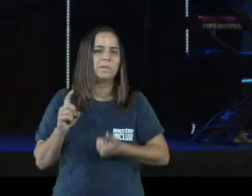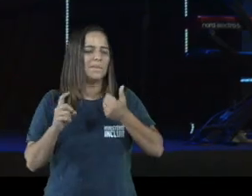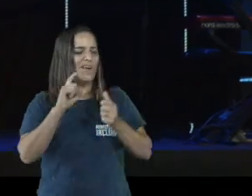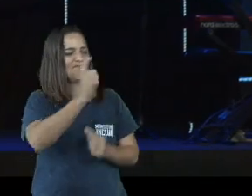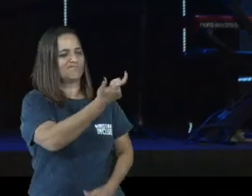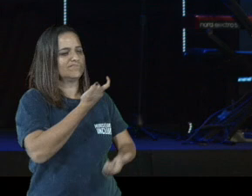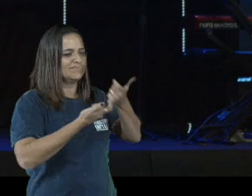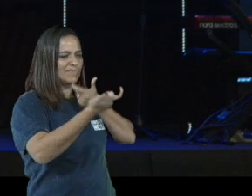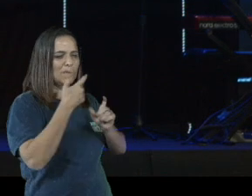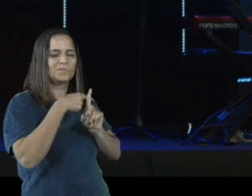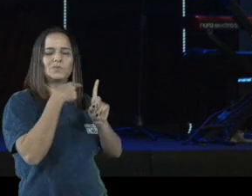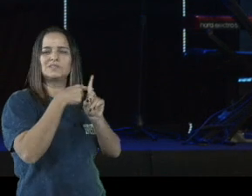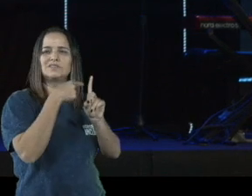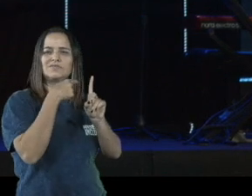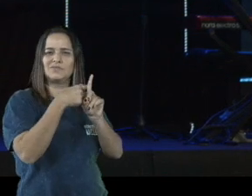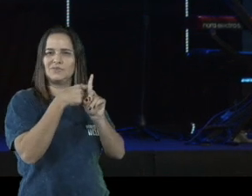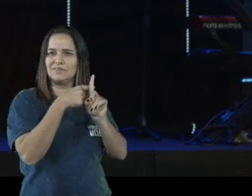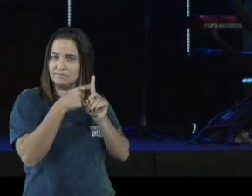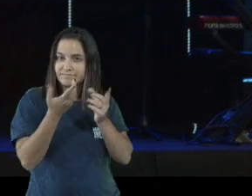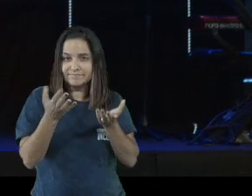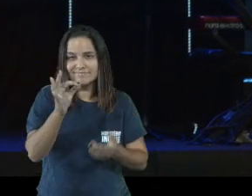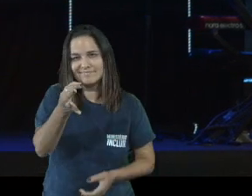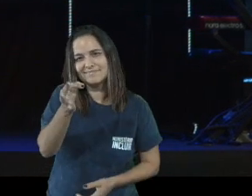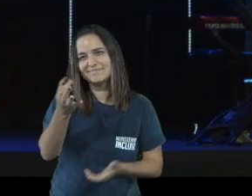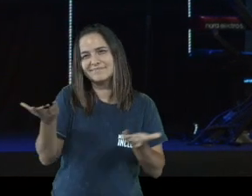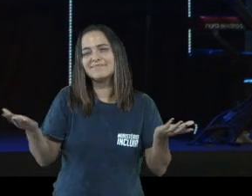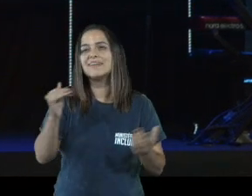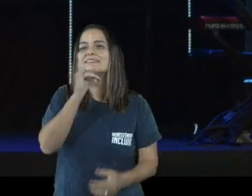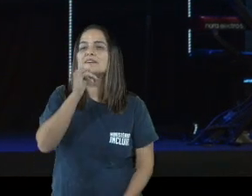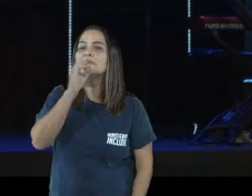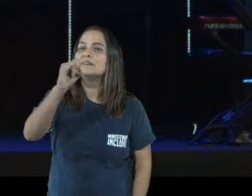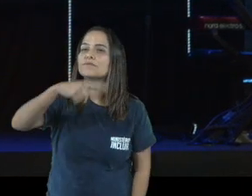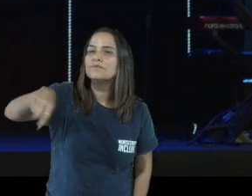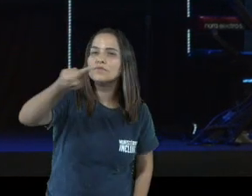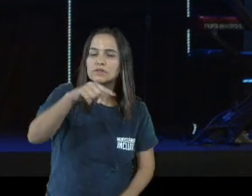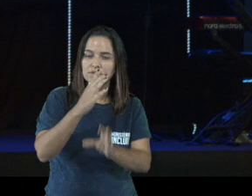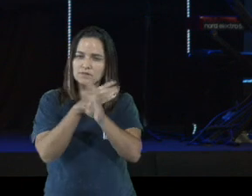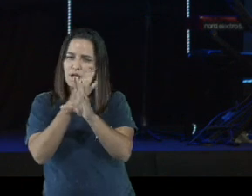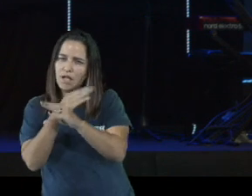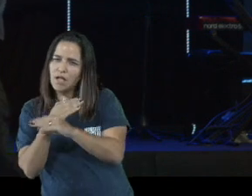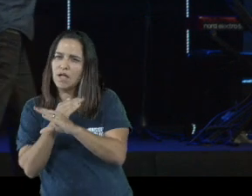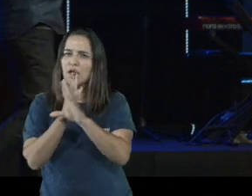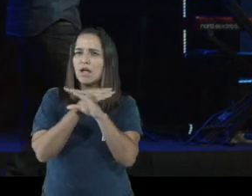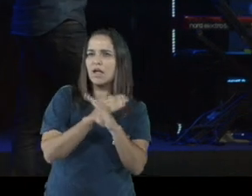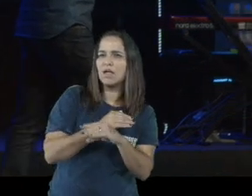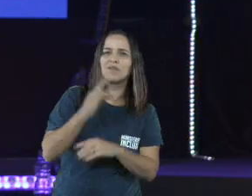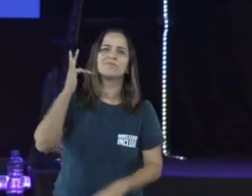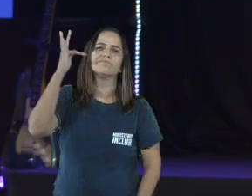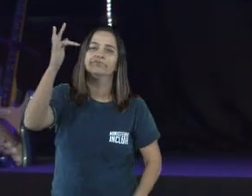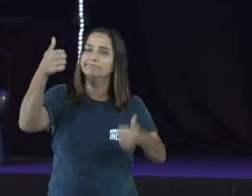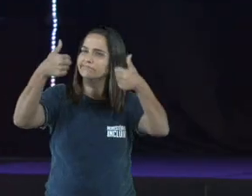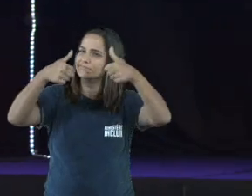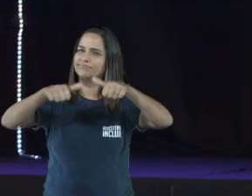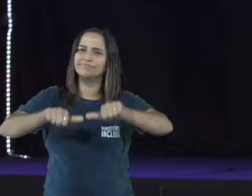é mas ninguém sabe é aonde está Ninguém chega onde pode chegar